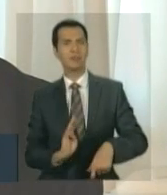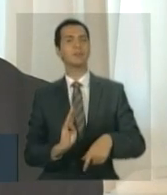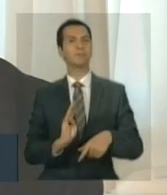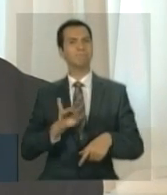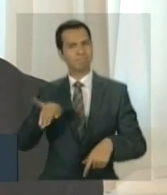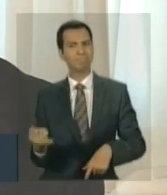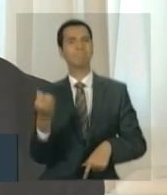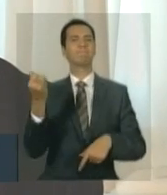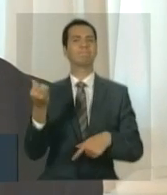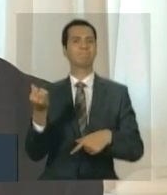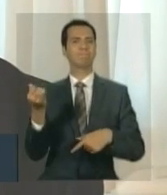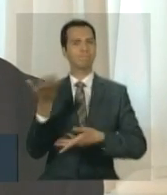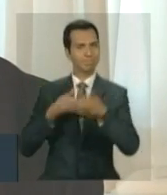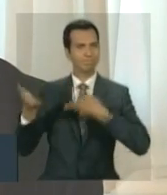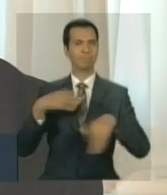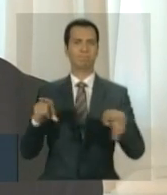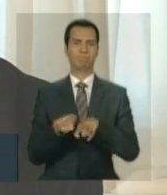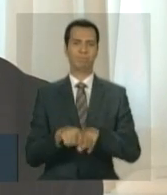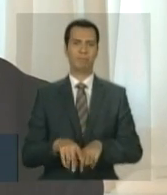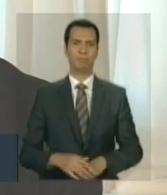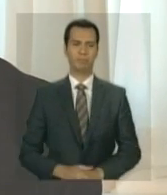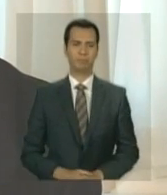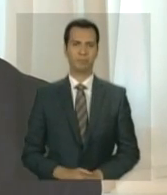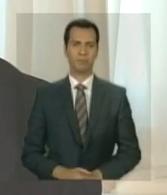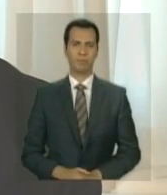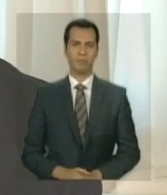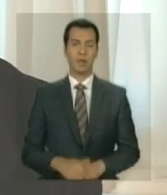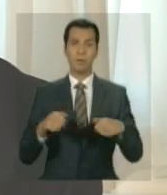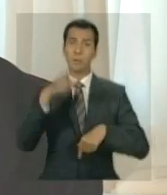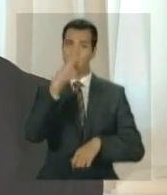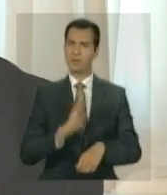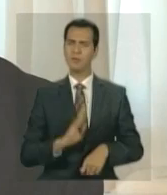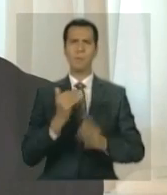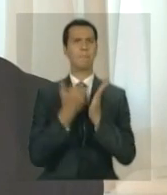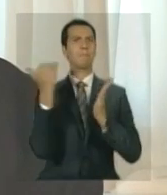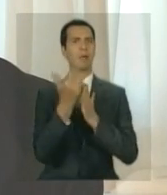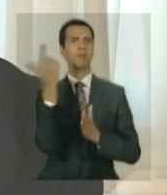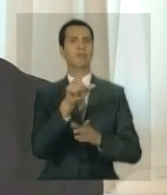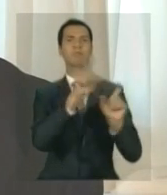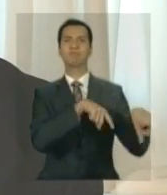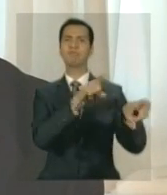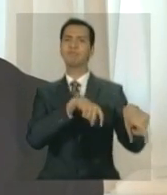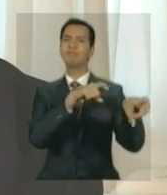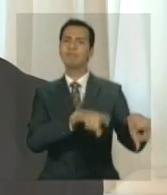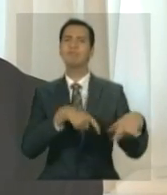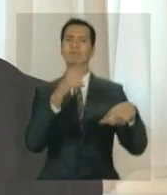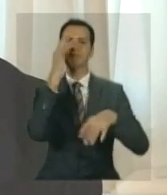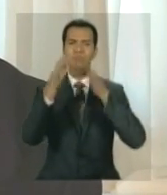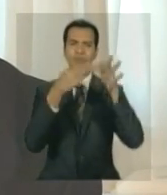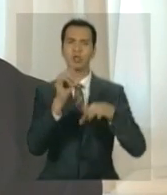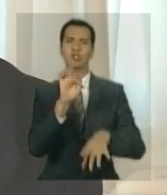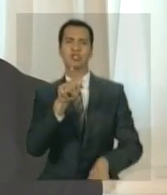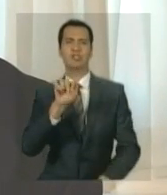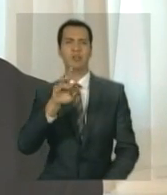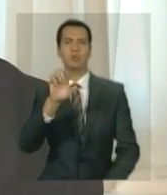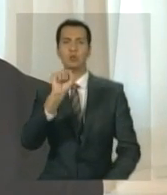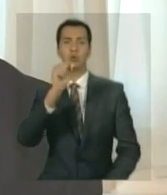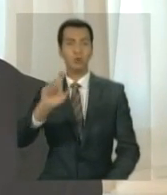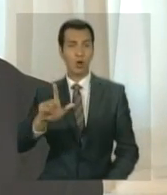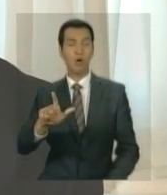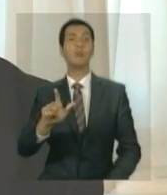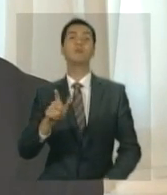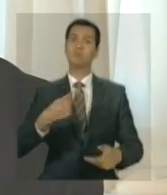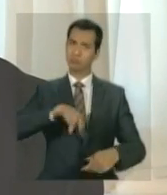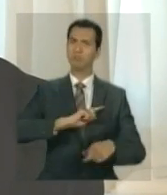né? O cerrado está começando a avançar. É uma planta que tem uma resistência, a